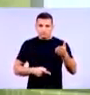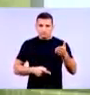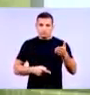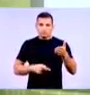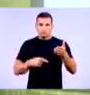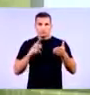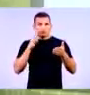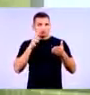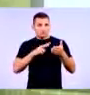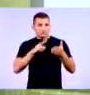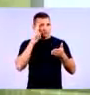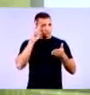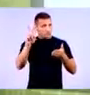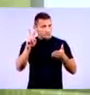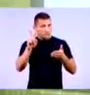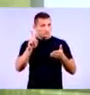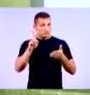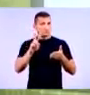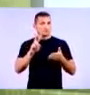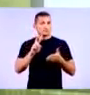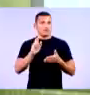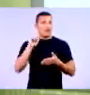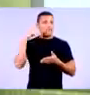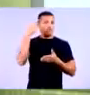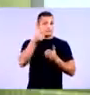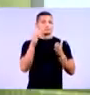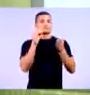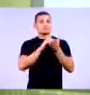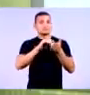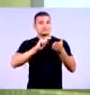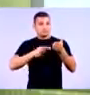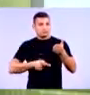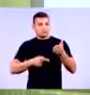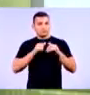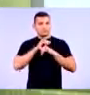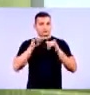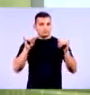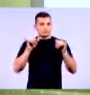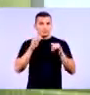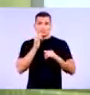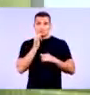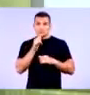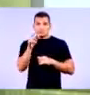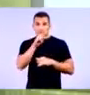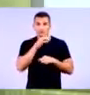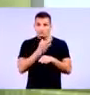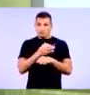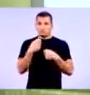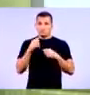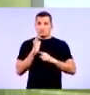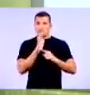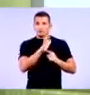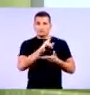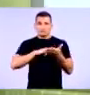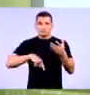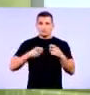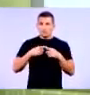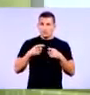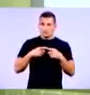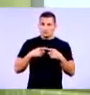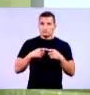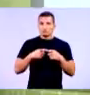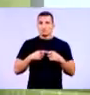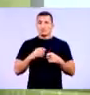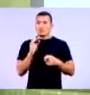após a publicação da frequência. Mas caso você falte, você deve apresentar o atestado médico de